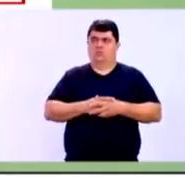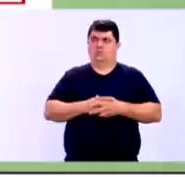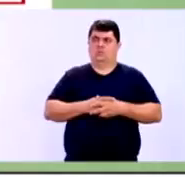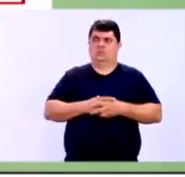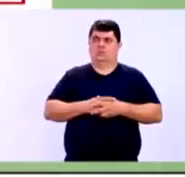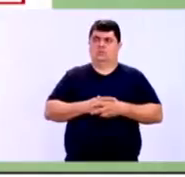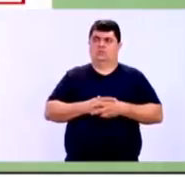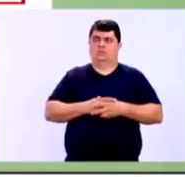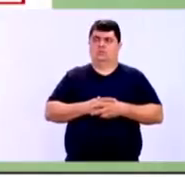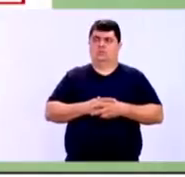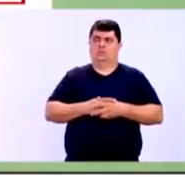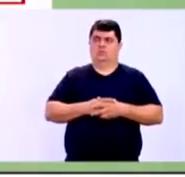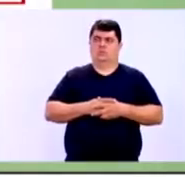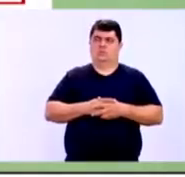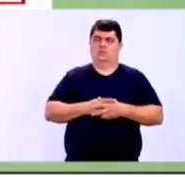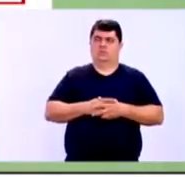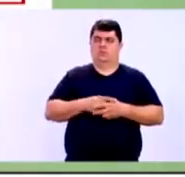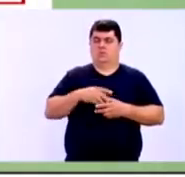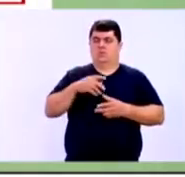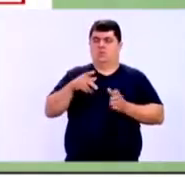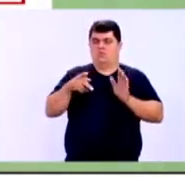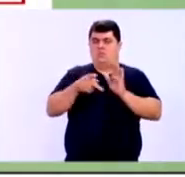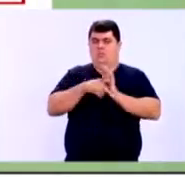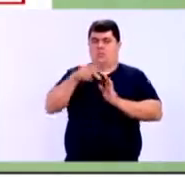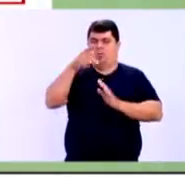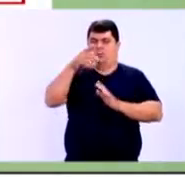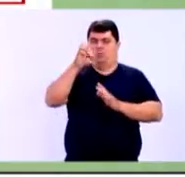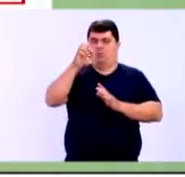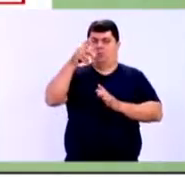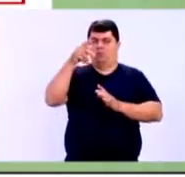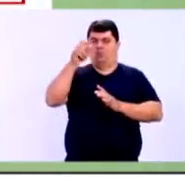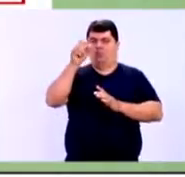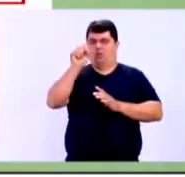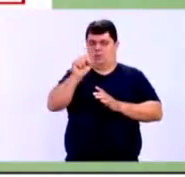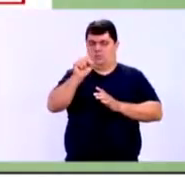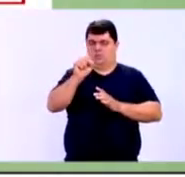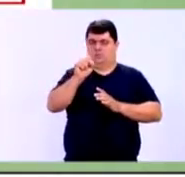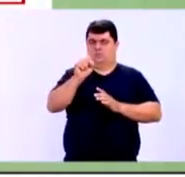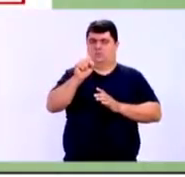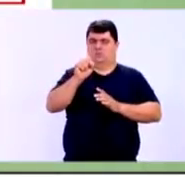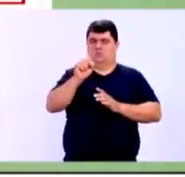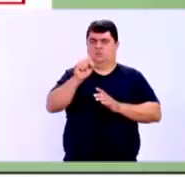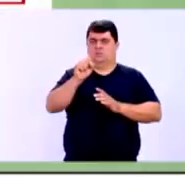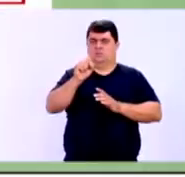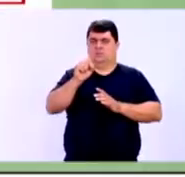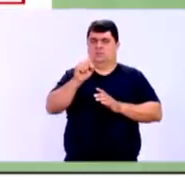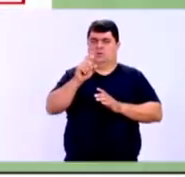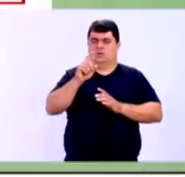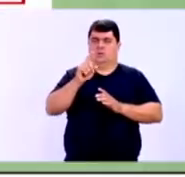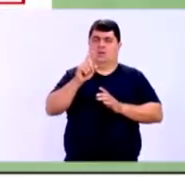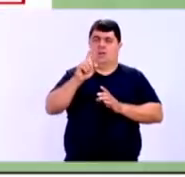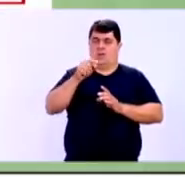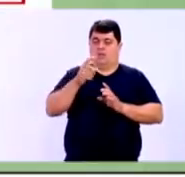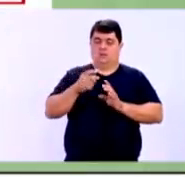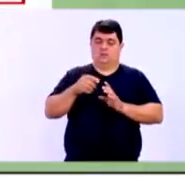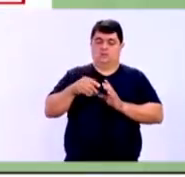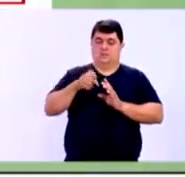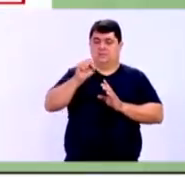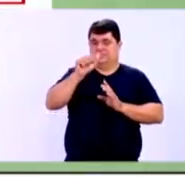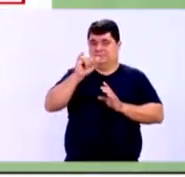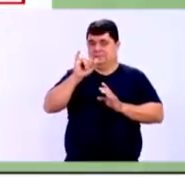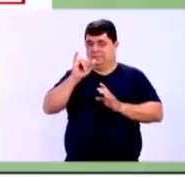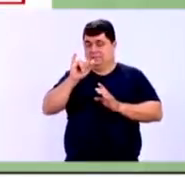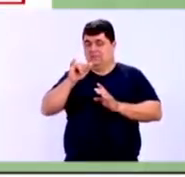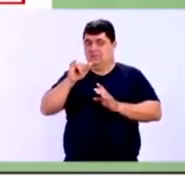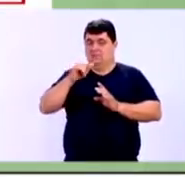Não, né, professor? Pelo método do PEPS, o nome já está dizendo, né? Que é o que vai sair? é o primeiro que